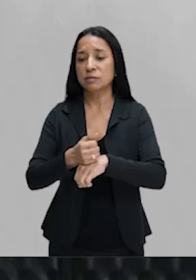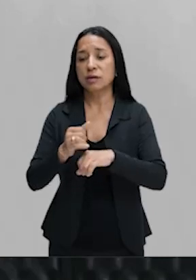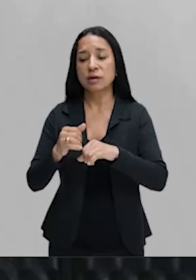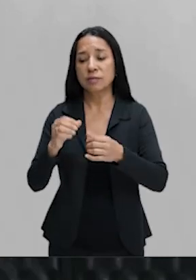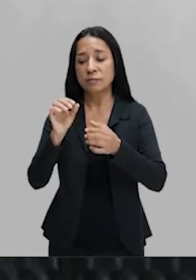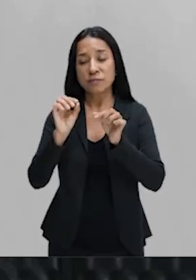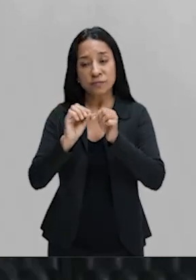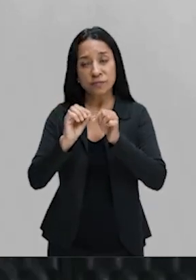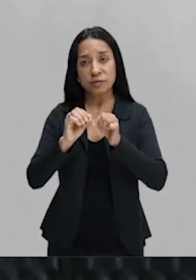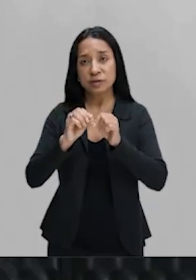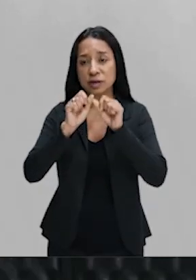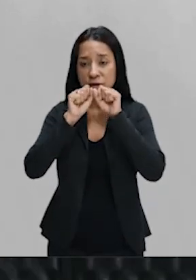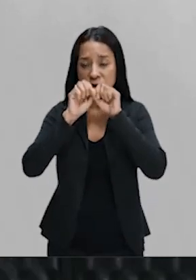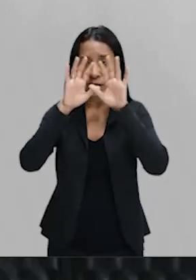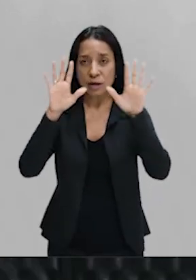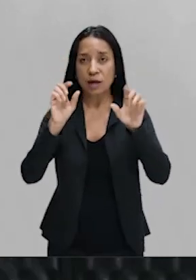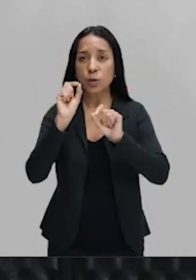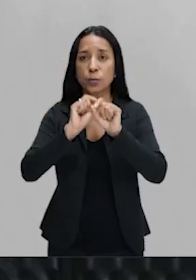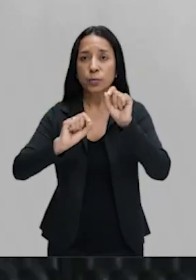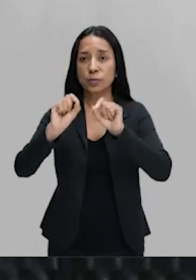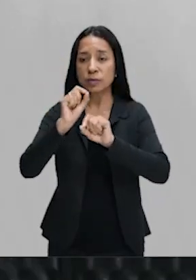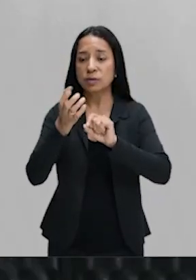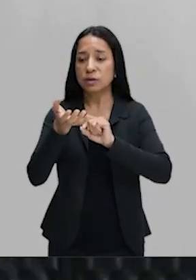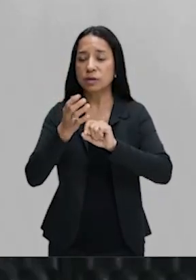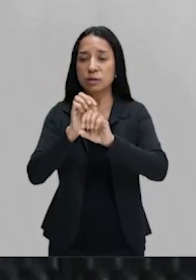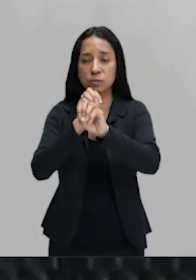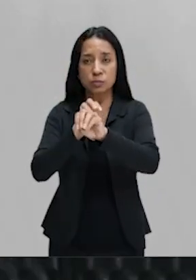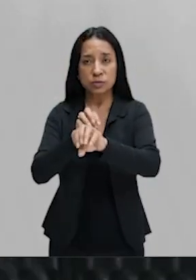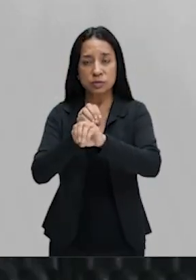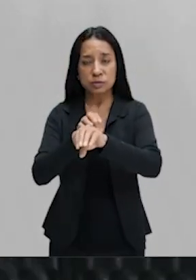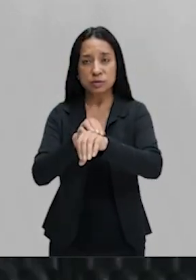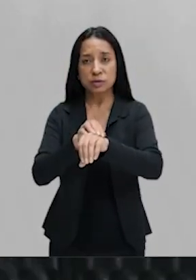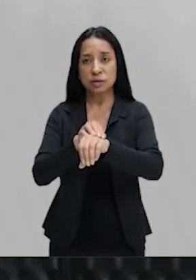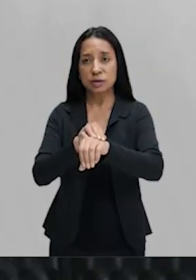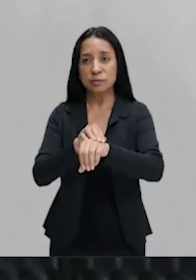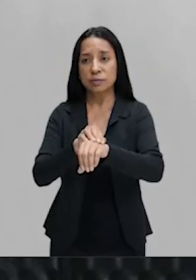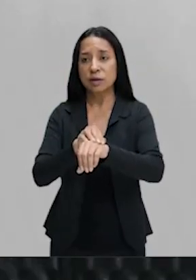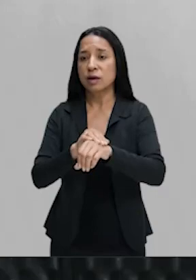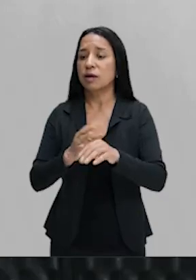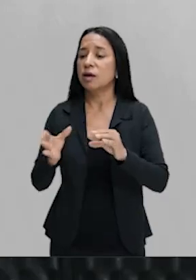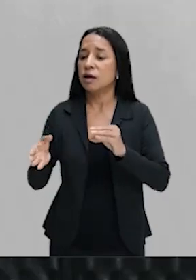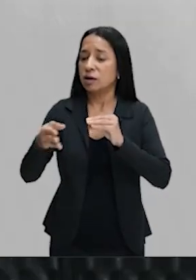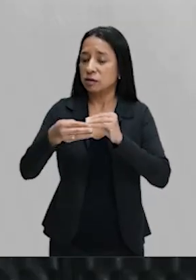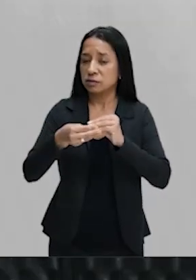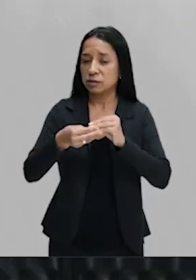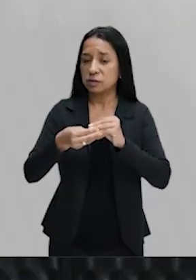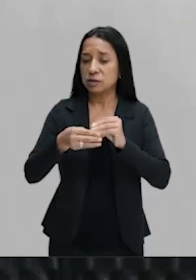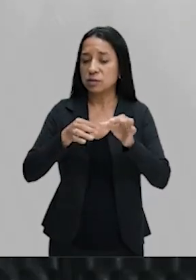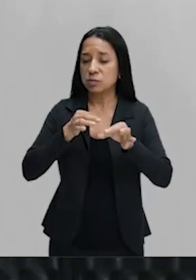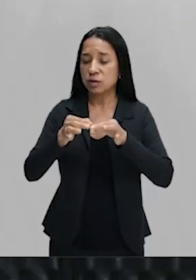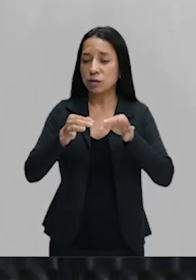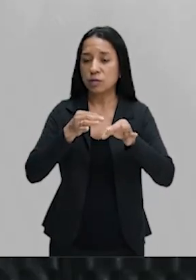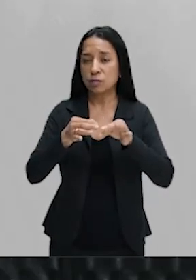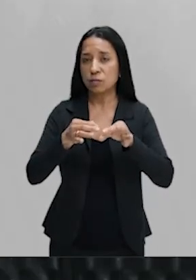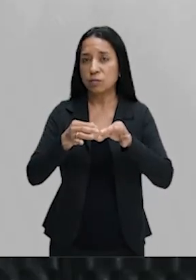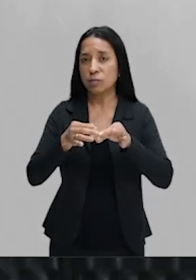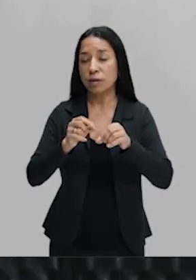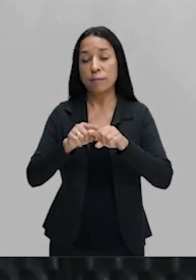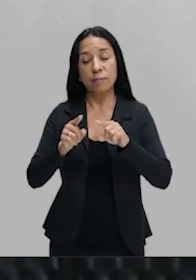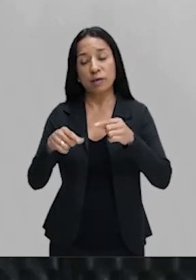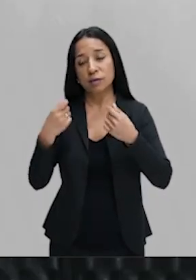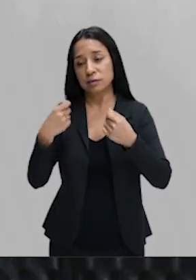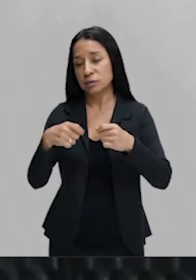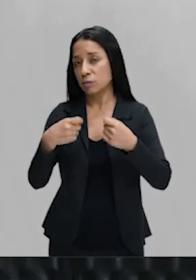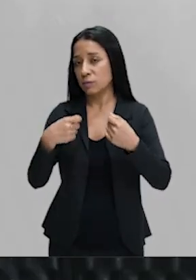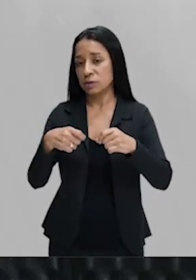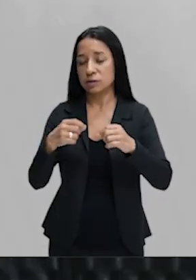o que a gente está querendo passar para a pessoa, às vezes a gente acrescenta ou arruma, desde que não fuja do sentido do que você quer